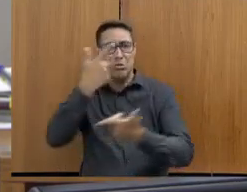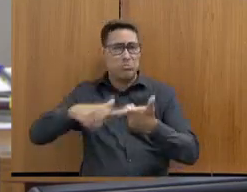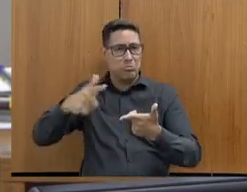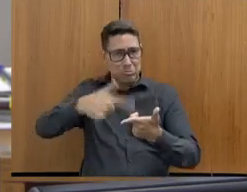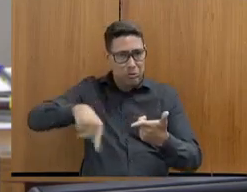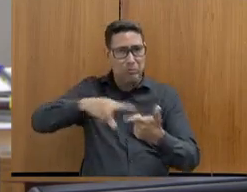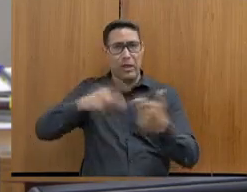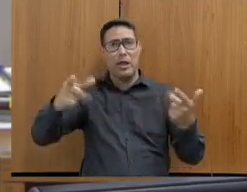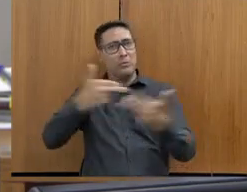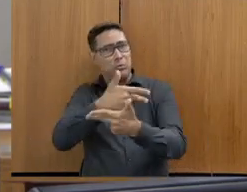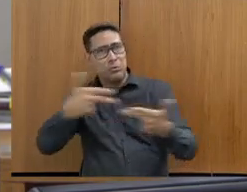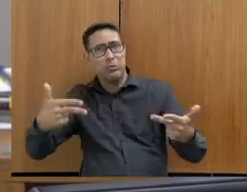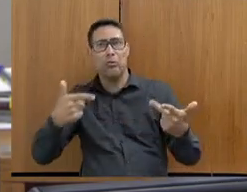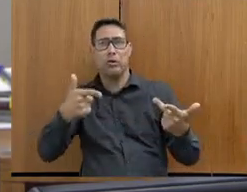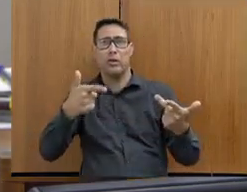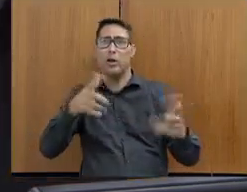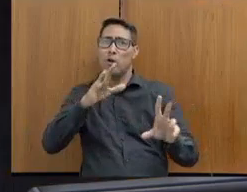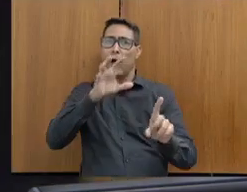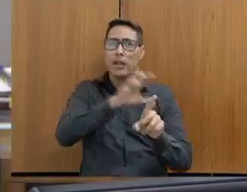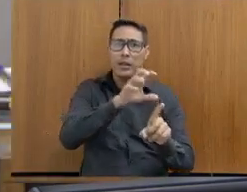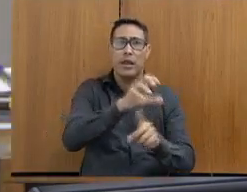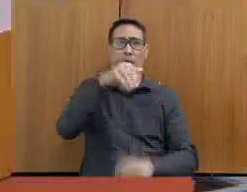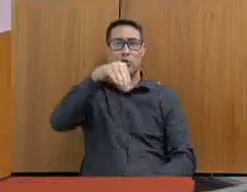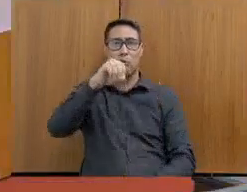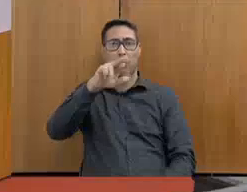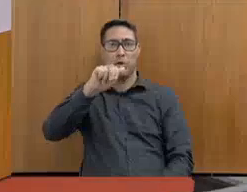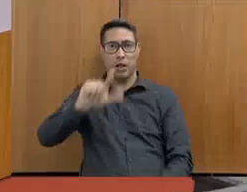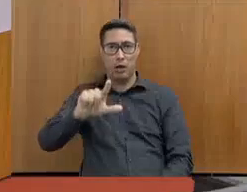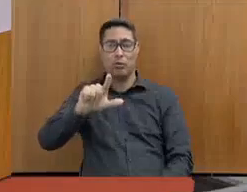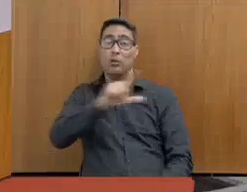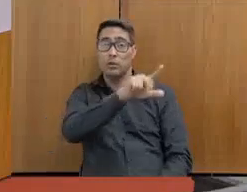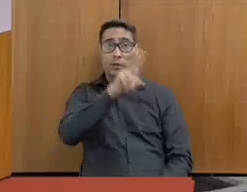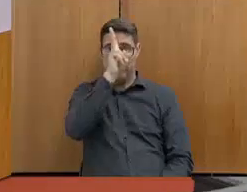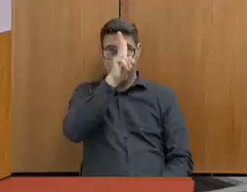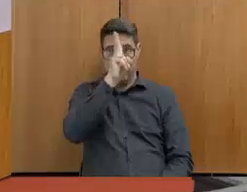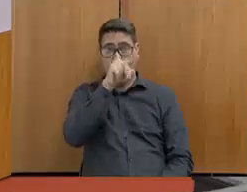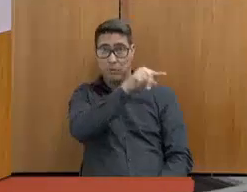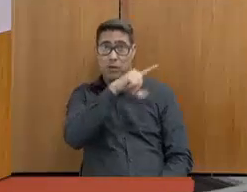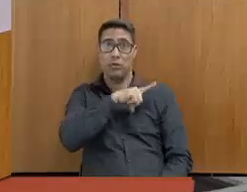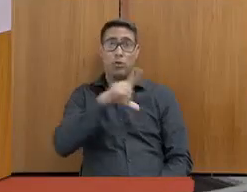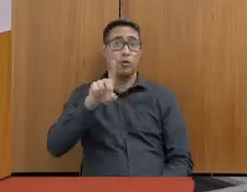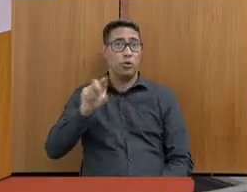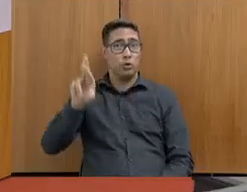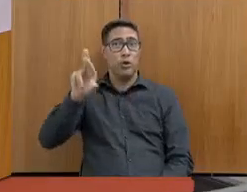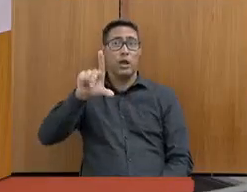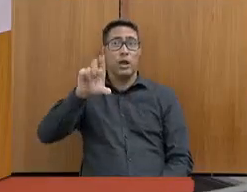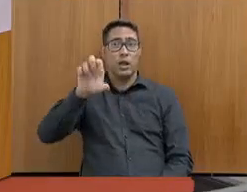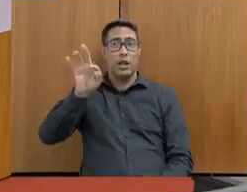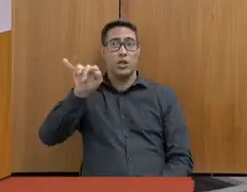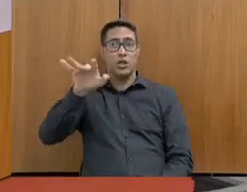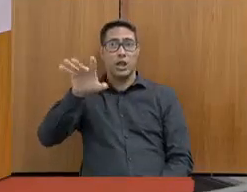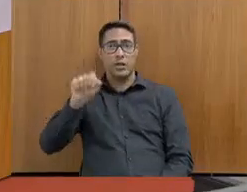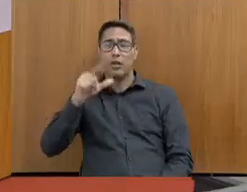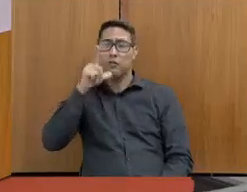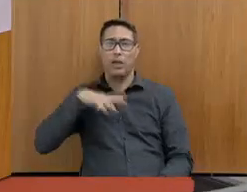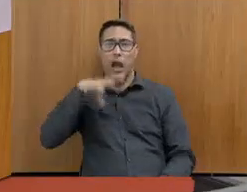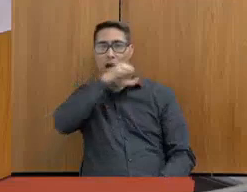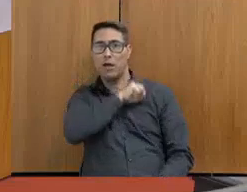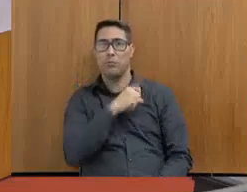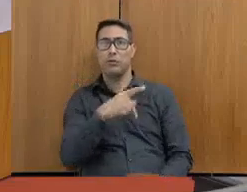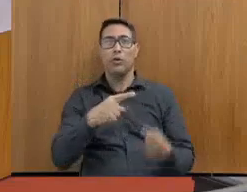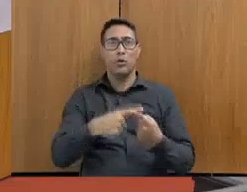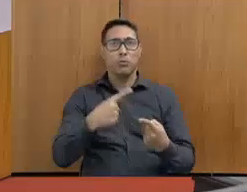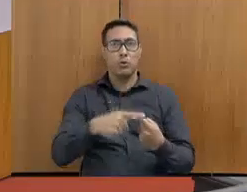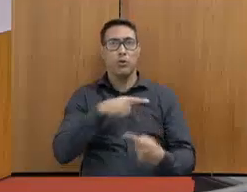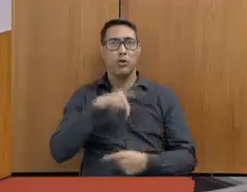sobre ela o assédio moral lembrando disso talvez porque o agir tão rápido nessa situação porque eu sou o autor